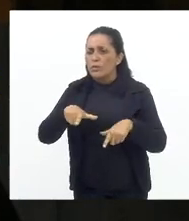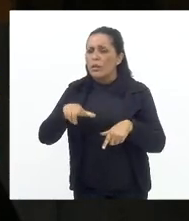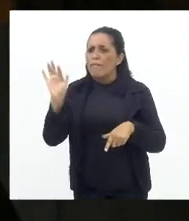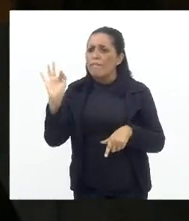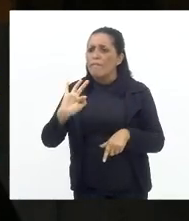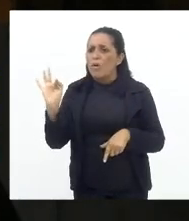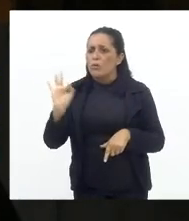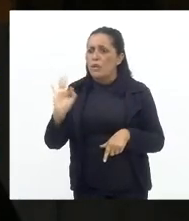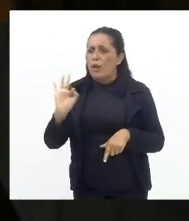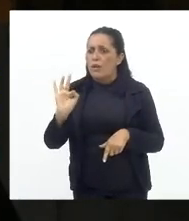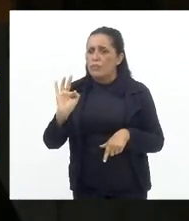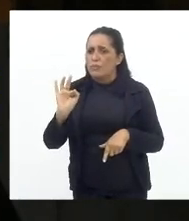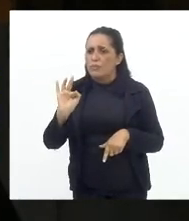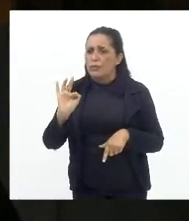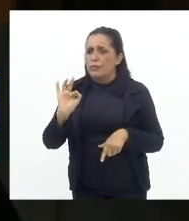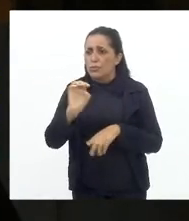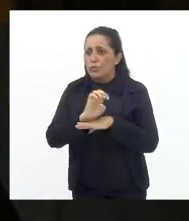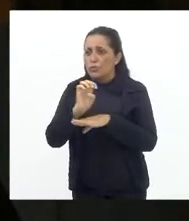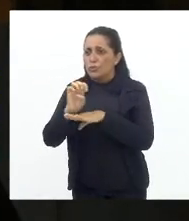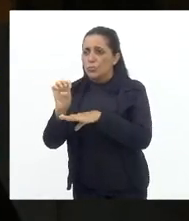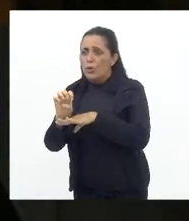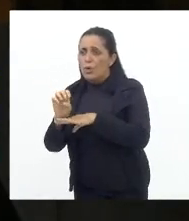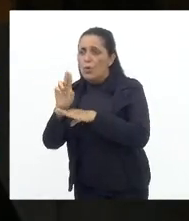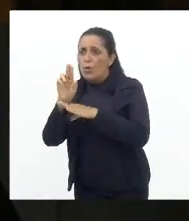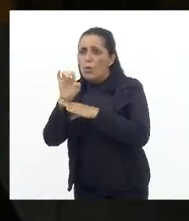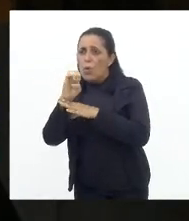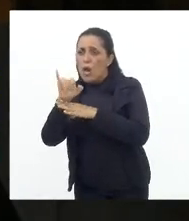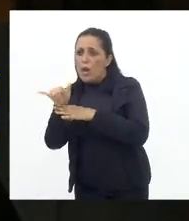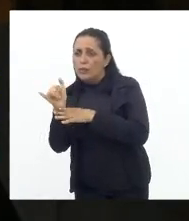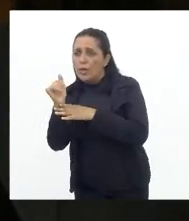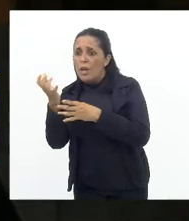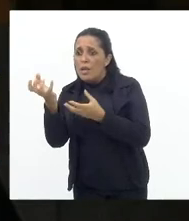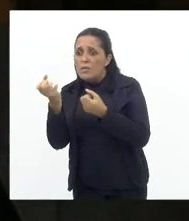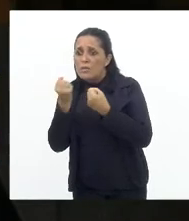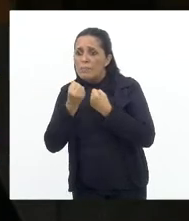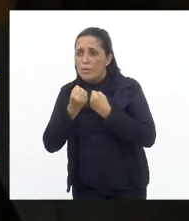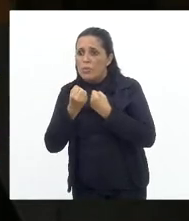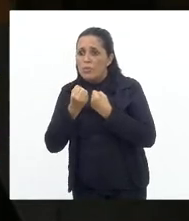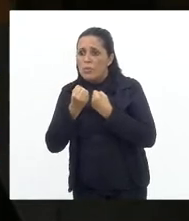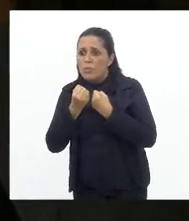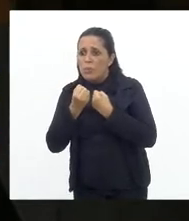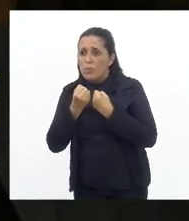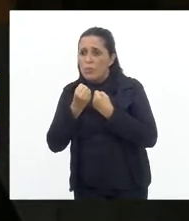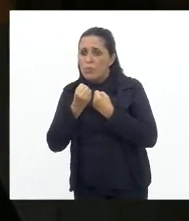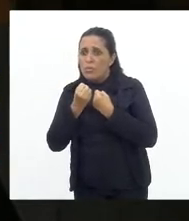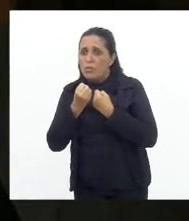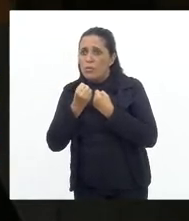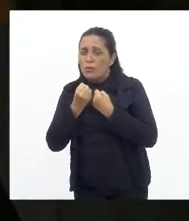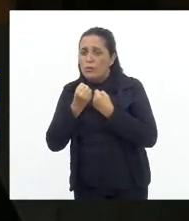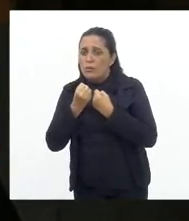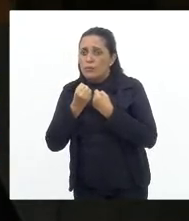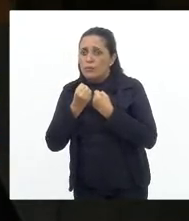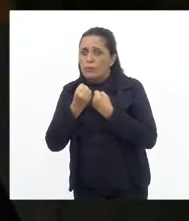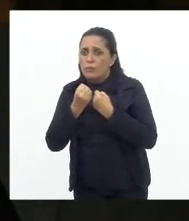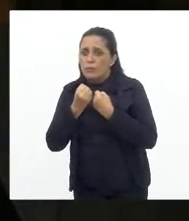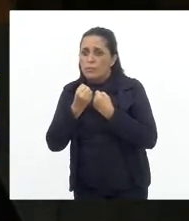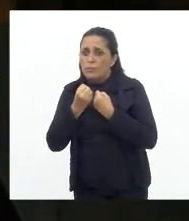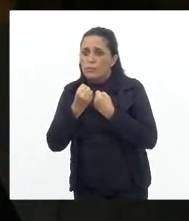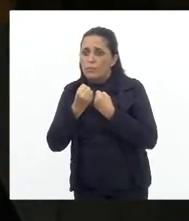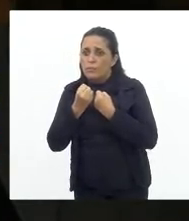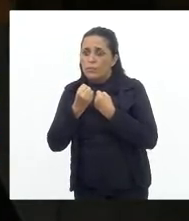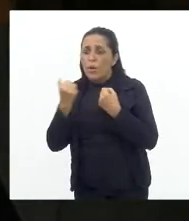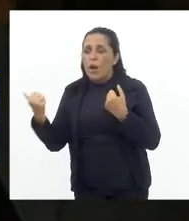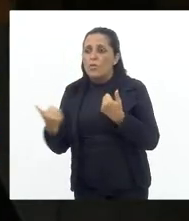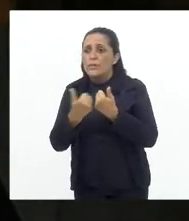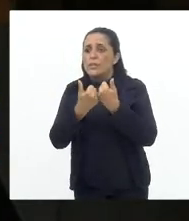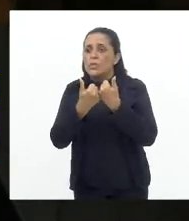estaduais e o que é UERJ recebeu os servidores da UERJ receberam o